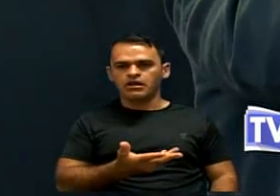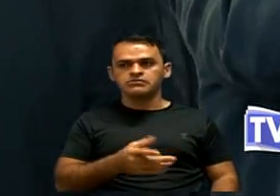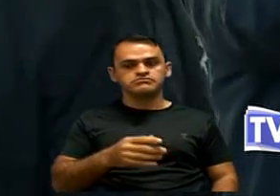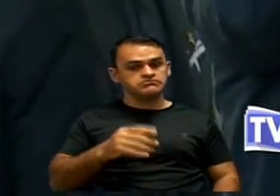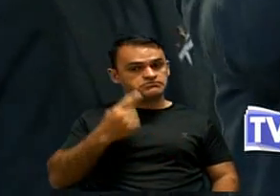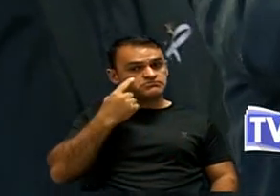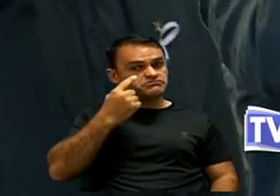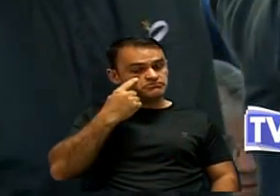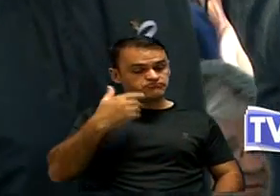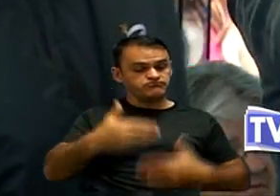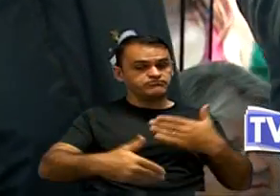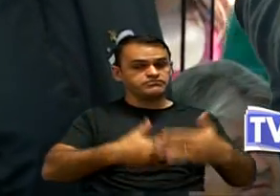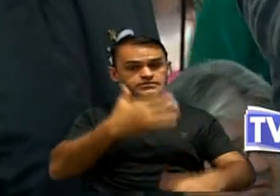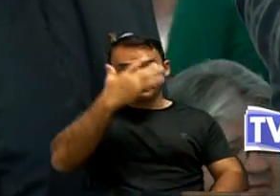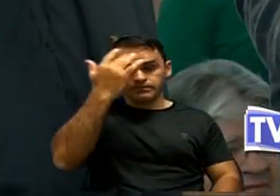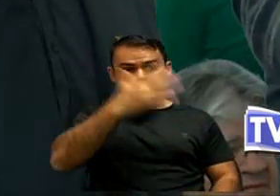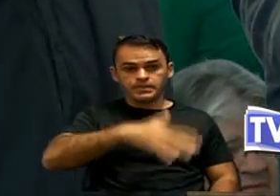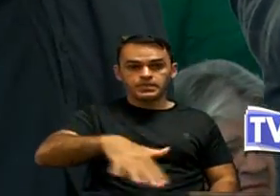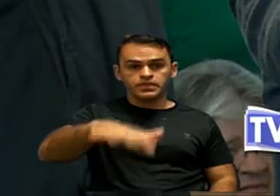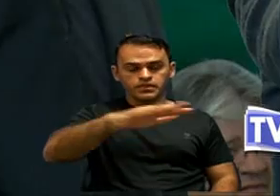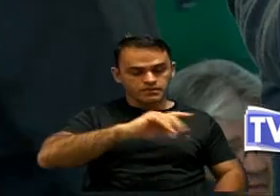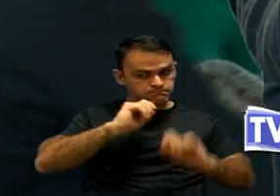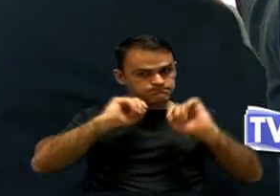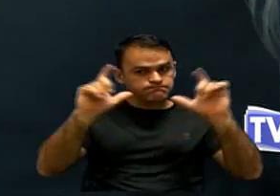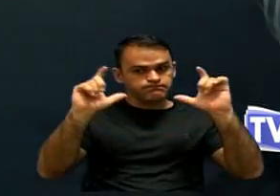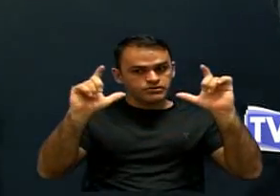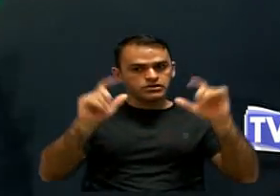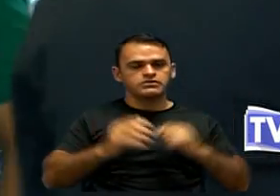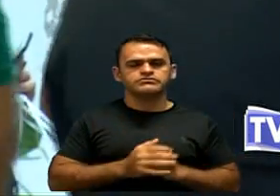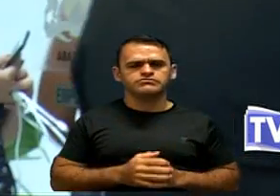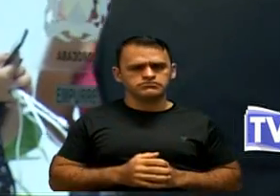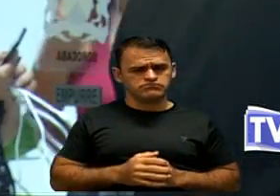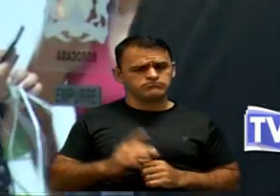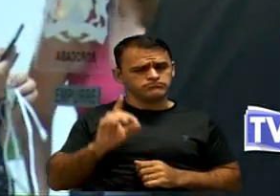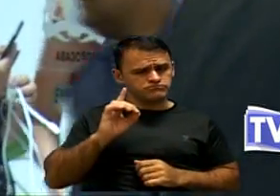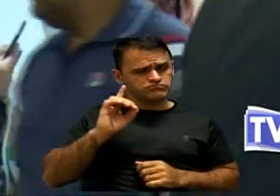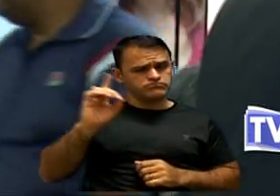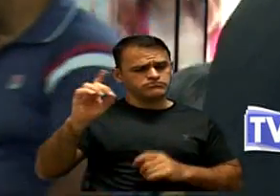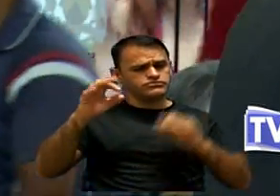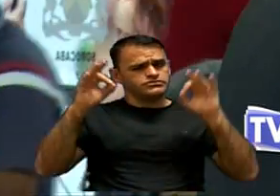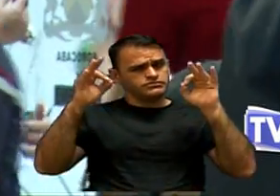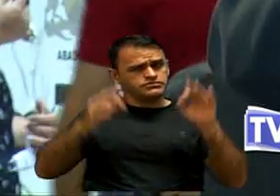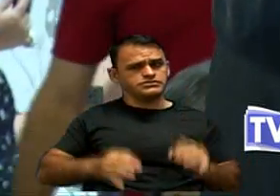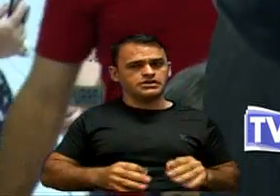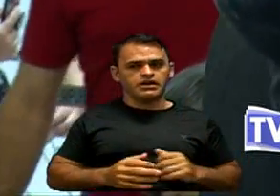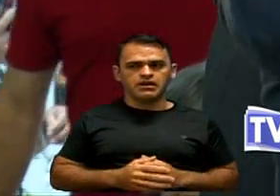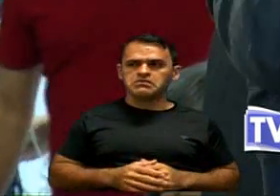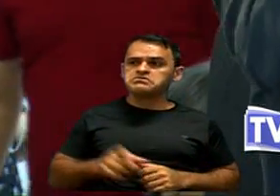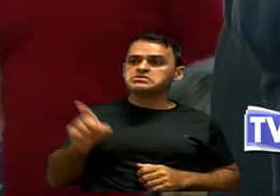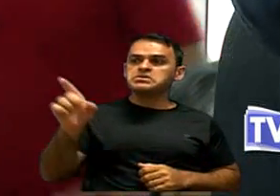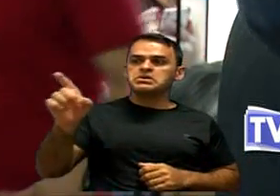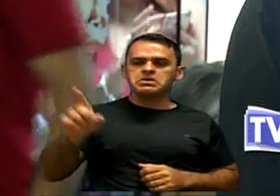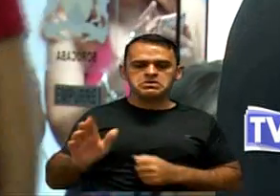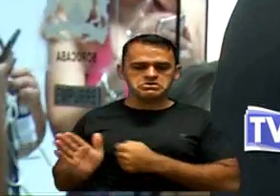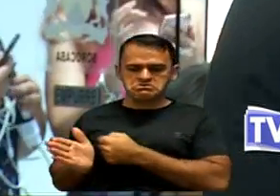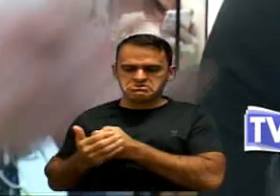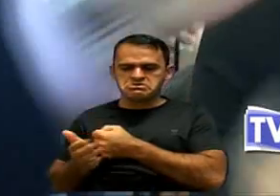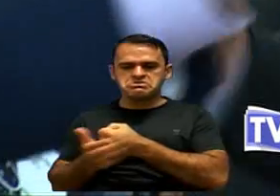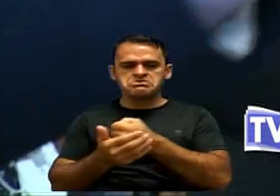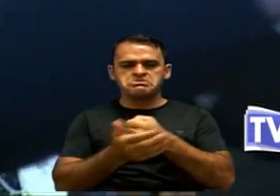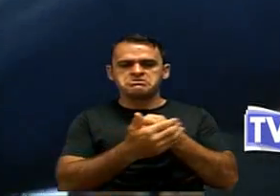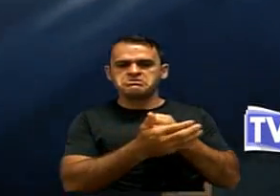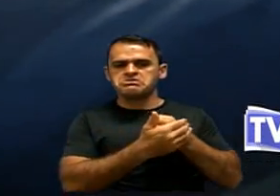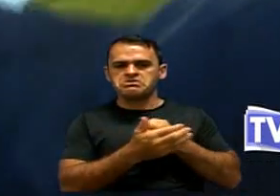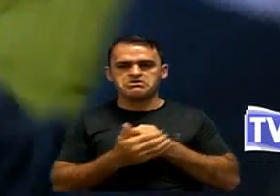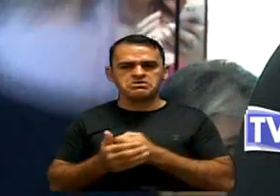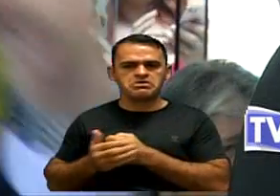emendas, que o povo de Sorocaba está começando a enxergar. E Deus é justo também. Com certeza. Não adianta se esconder atrás de igreja, se esconder atrás das